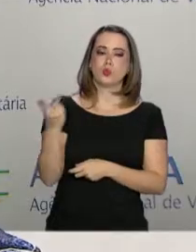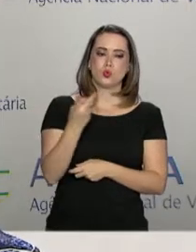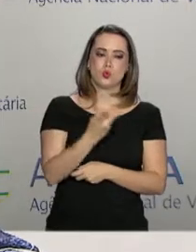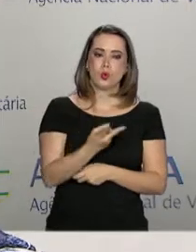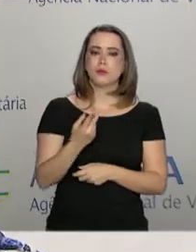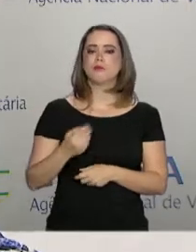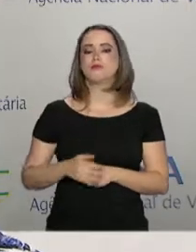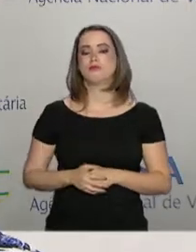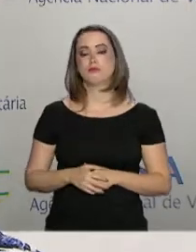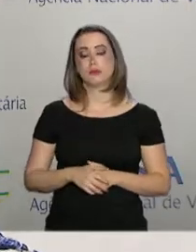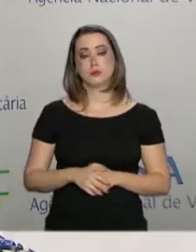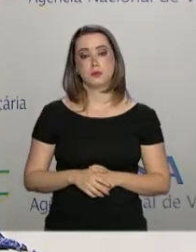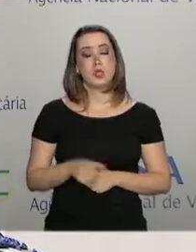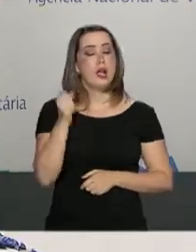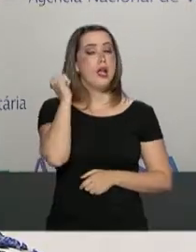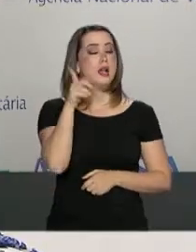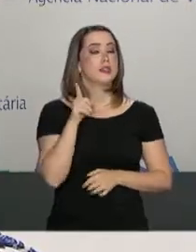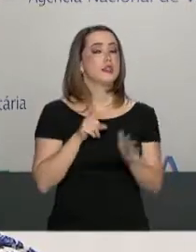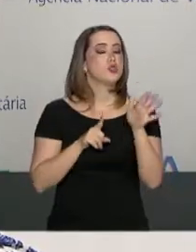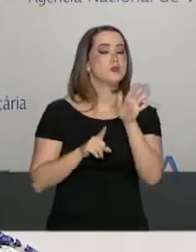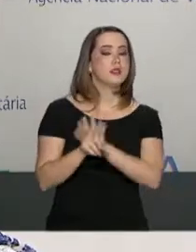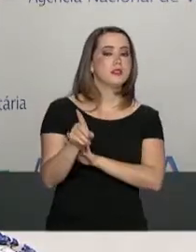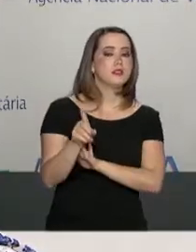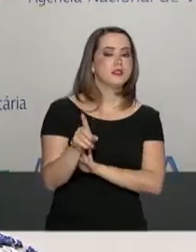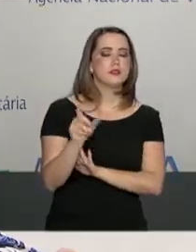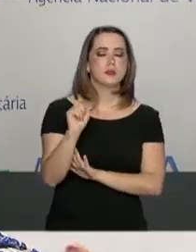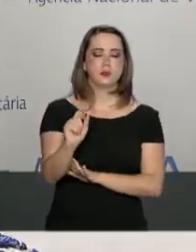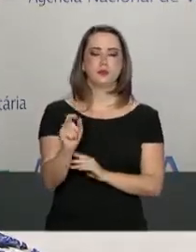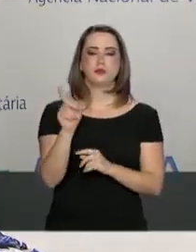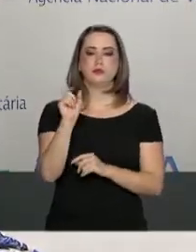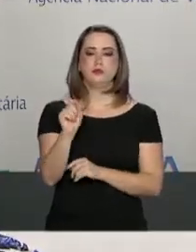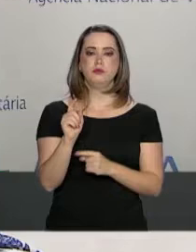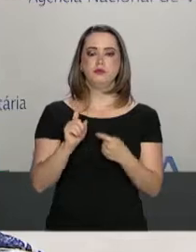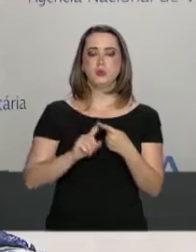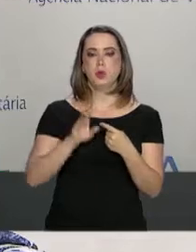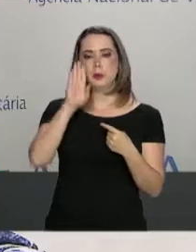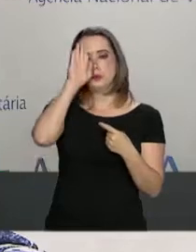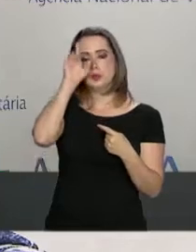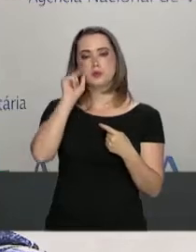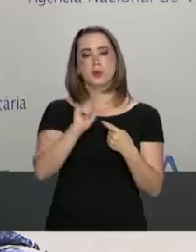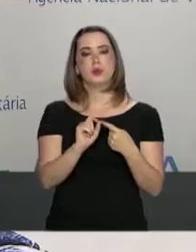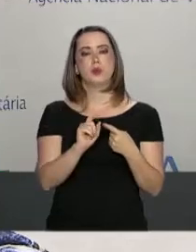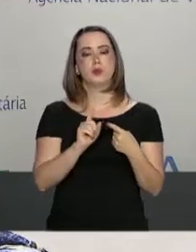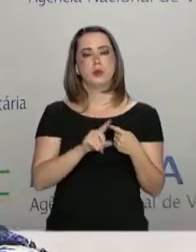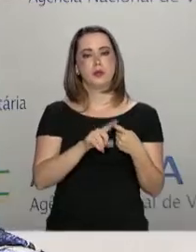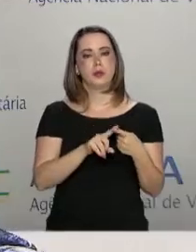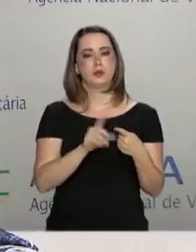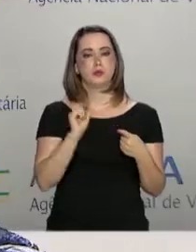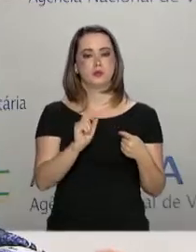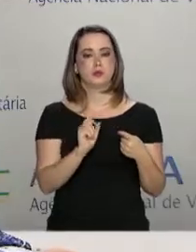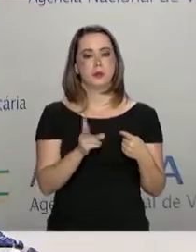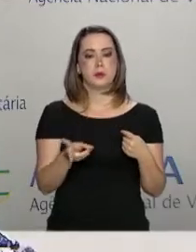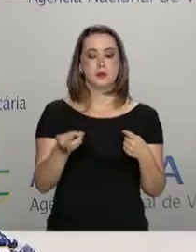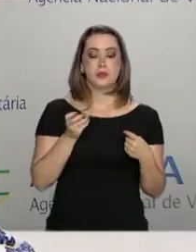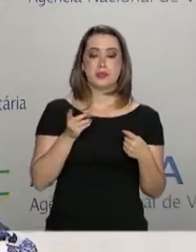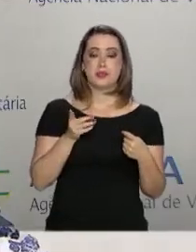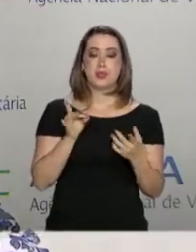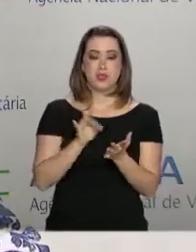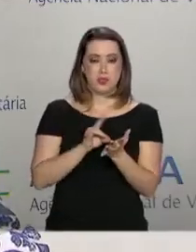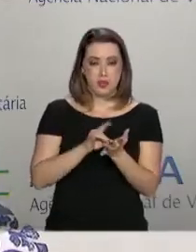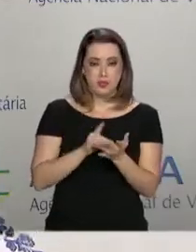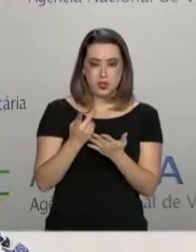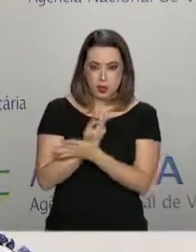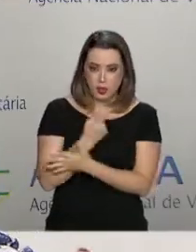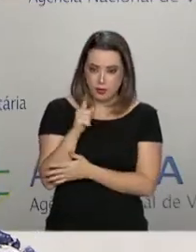idéia de fazer essa pesquisa junto às vigilâncias sanitárias era primeiro pra verificar se realmente a prática está